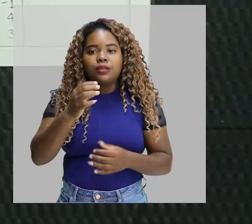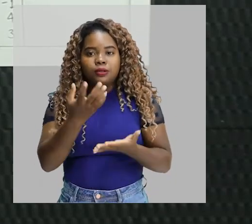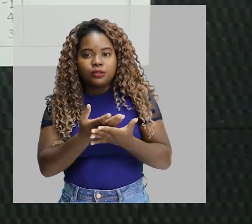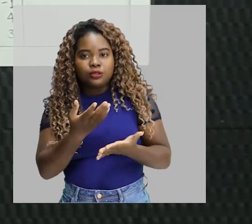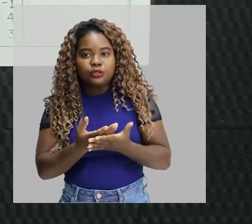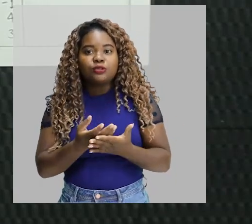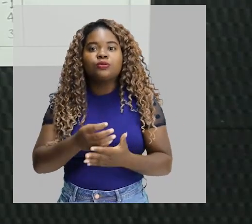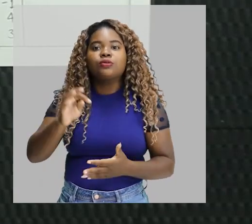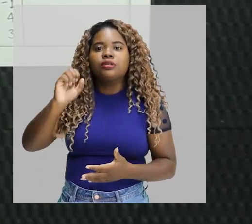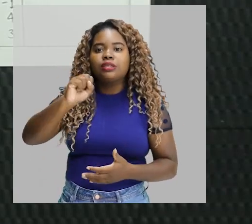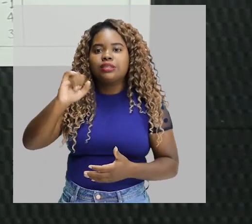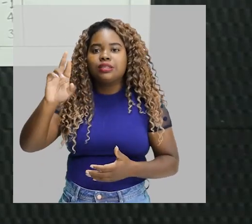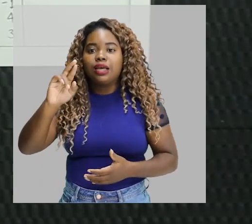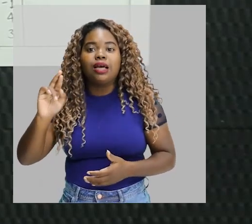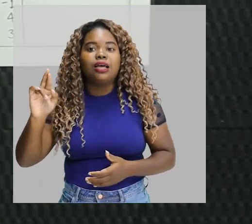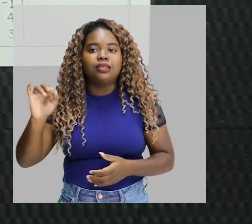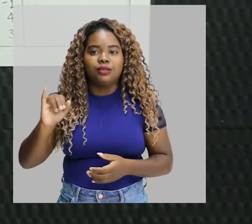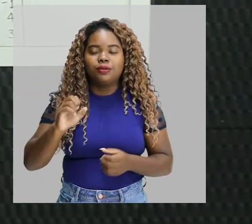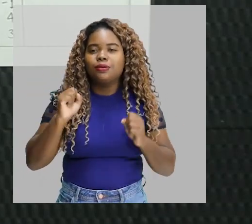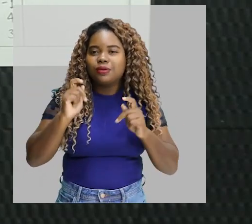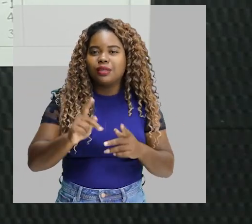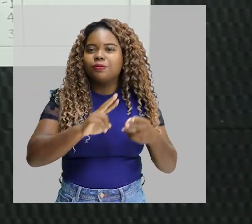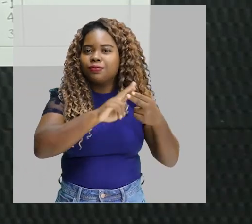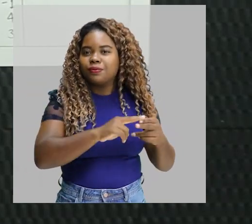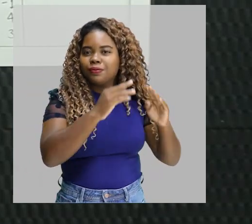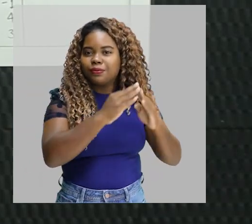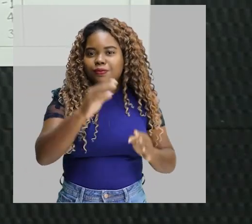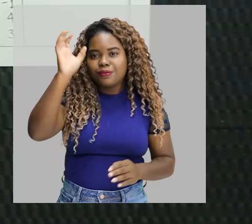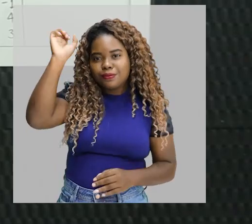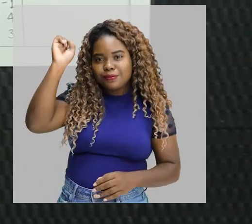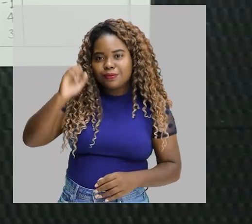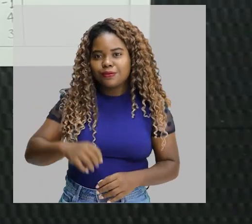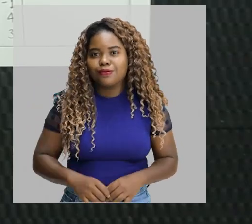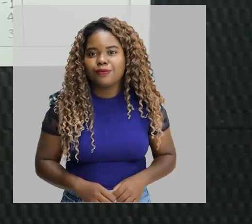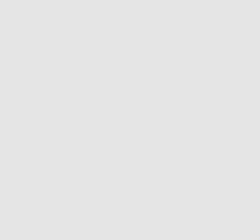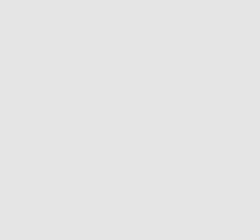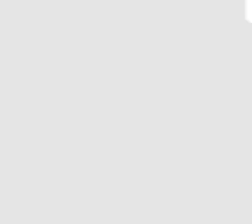Espero que tenha entendido já sabe hashtag fica em casa